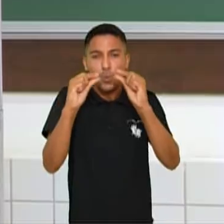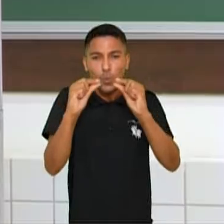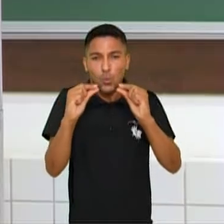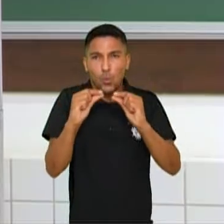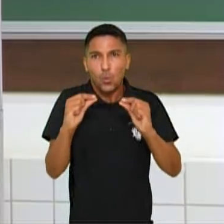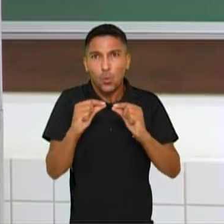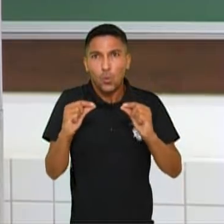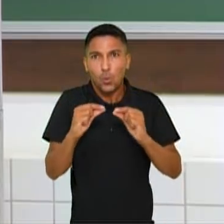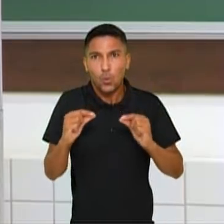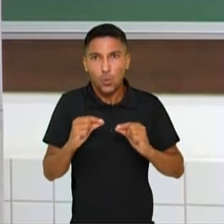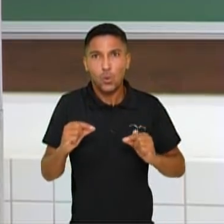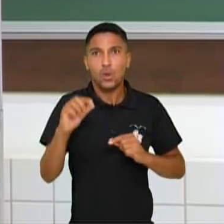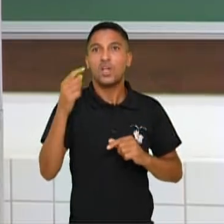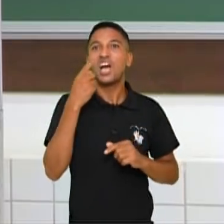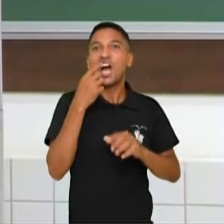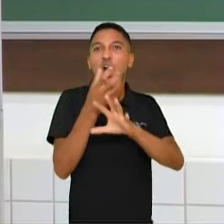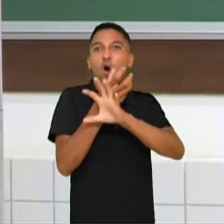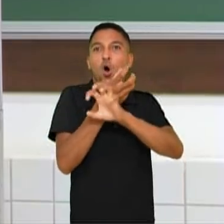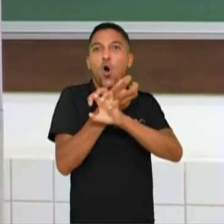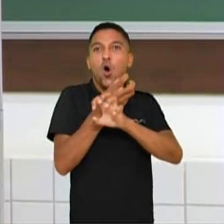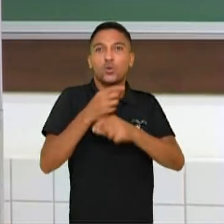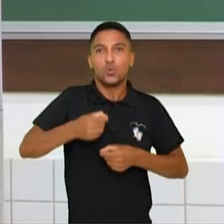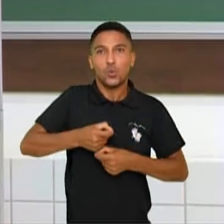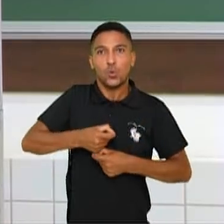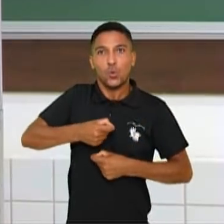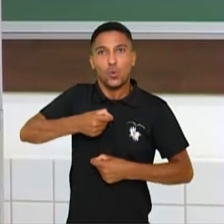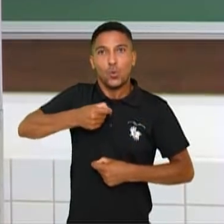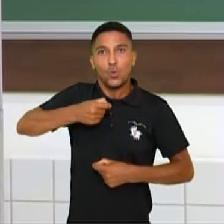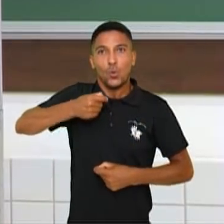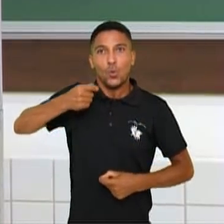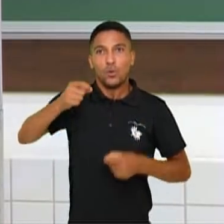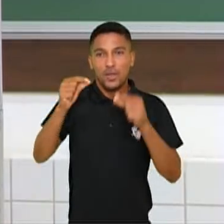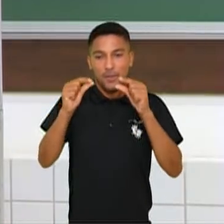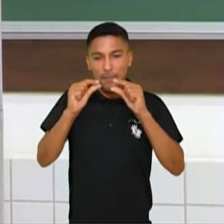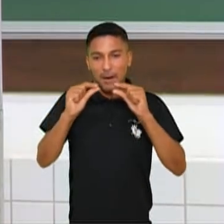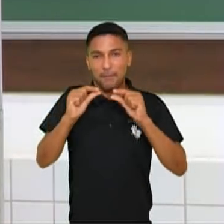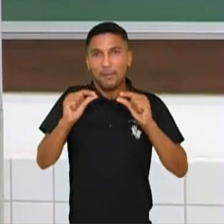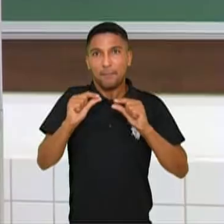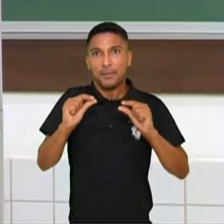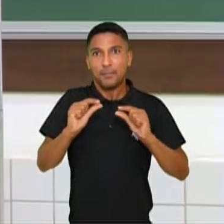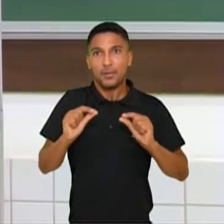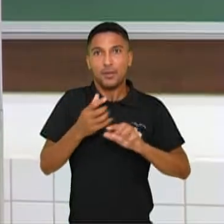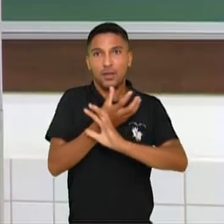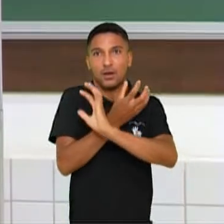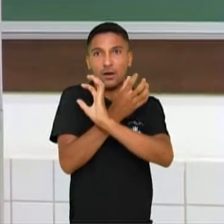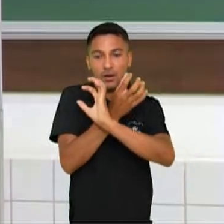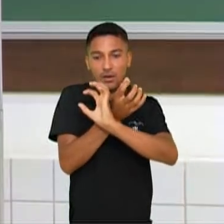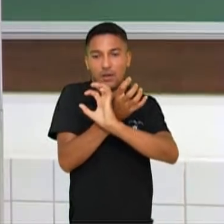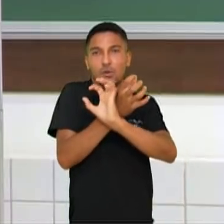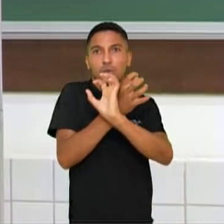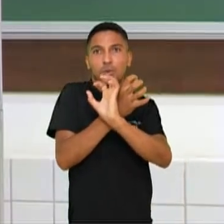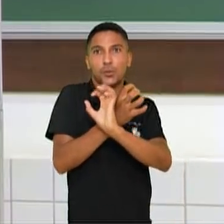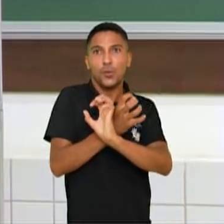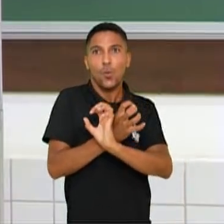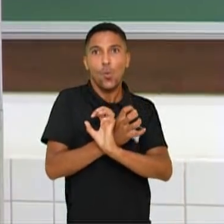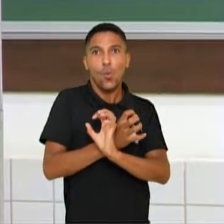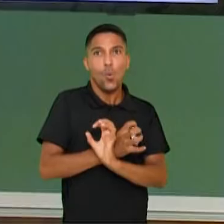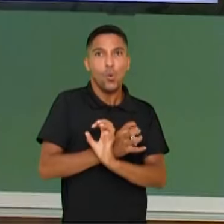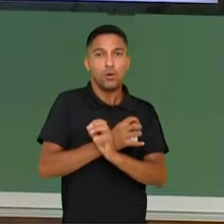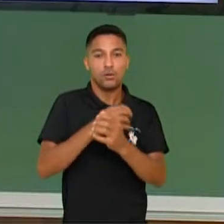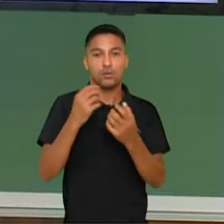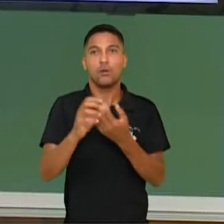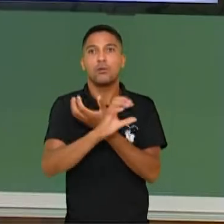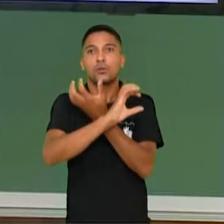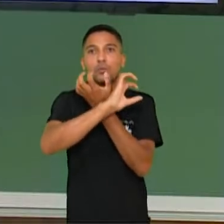com pontiagudos em outra. Claro que esses formatos são associados às funções que esses ossos desempenham.